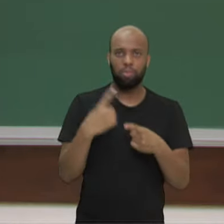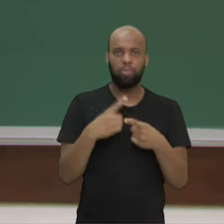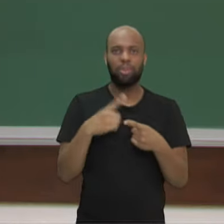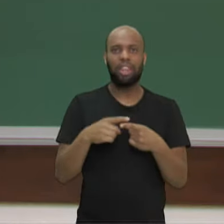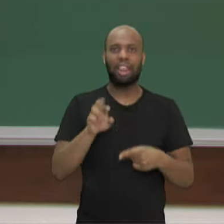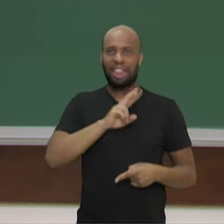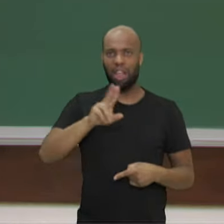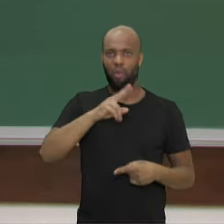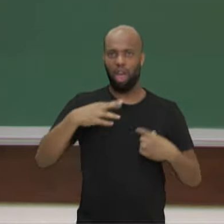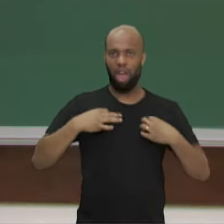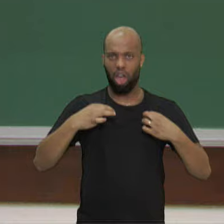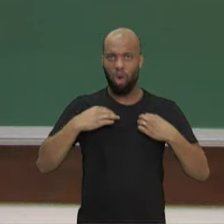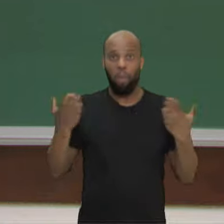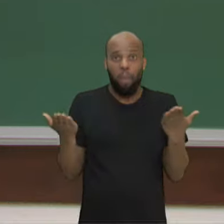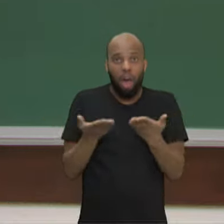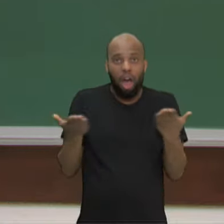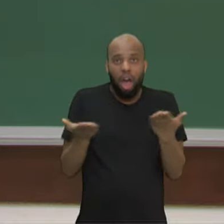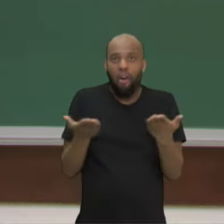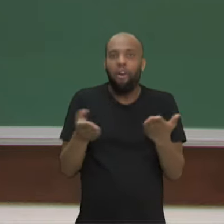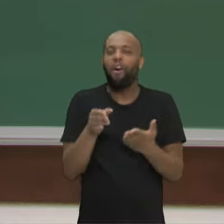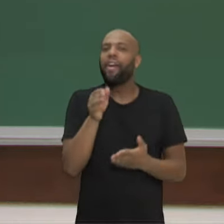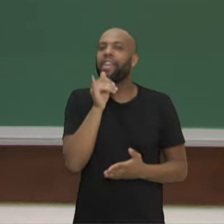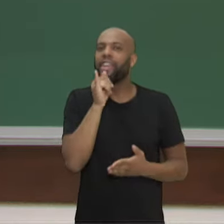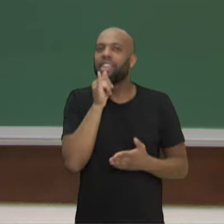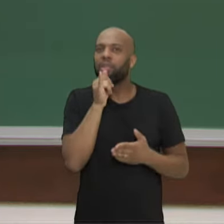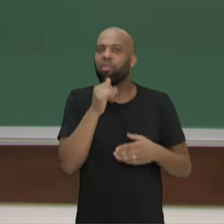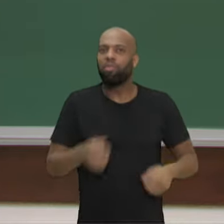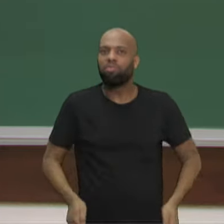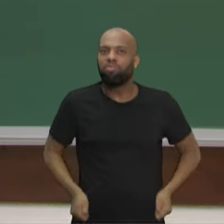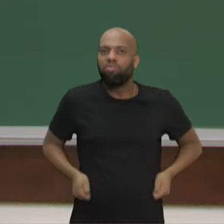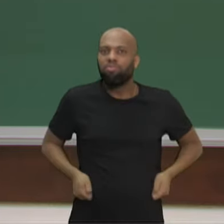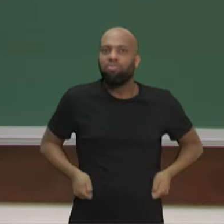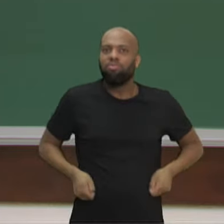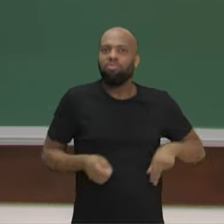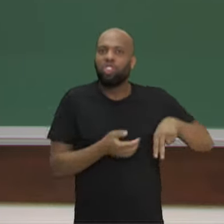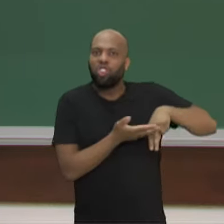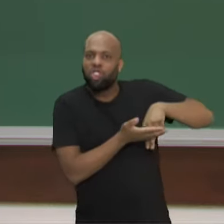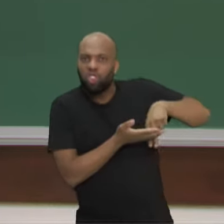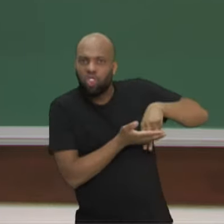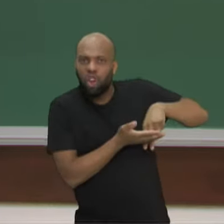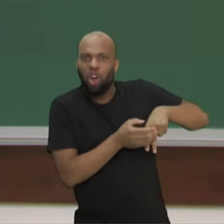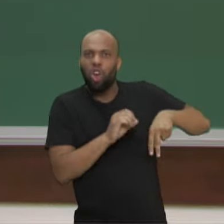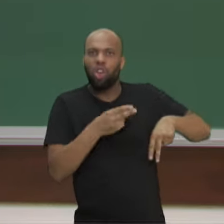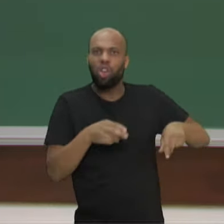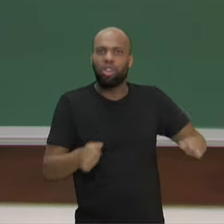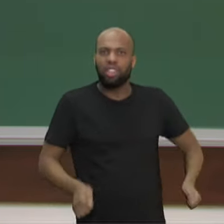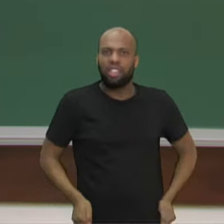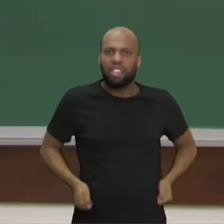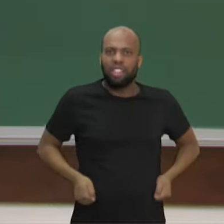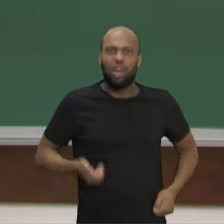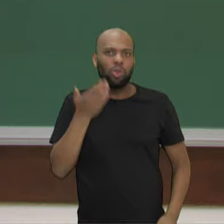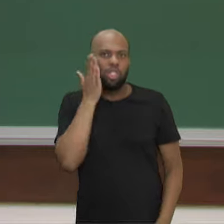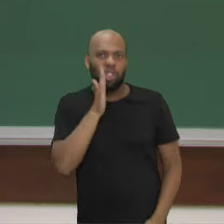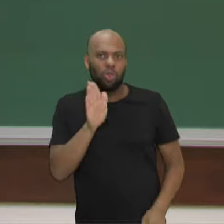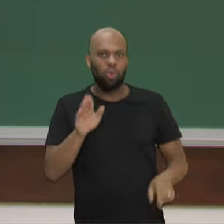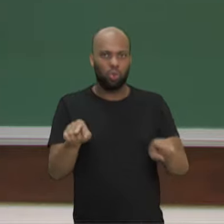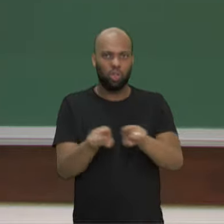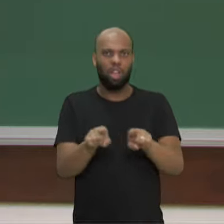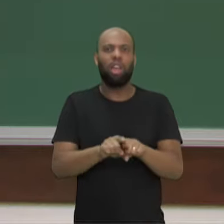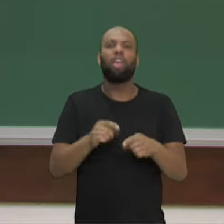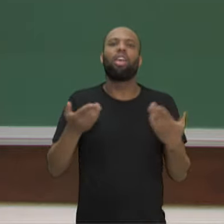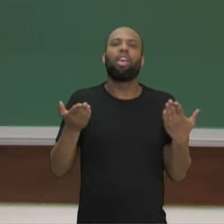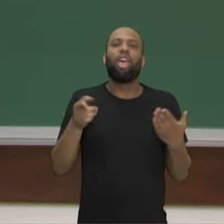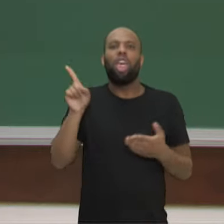dias atuais, não é um shorts, uma calça jeans, né? Não é moderno aqui, não é do nosso dia contemporâneo, né? É um figurino